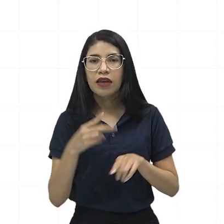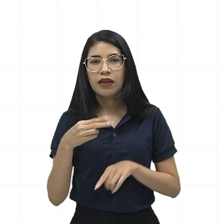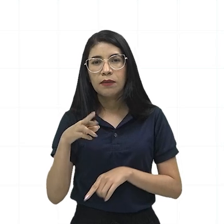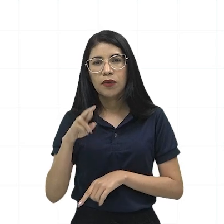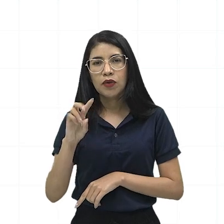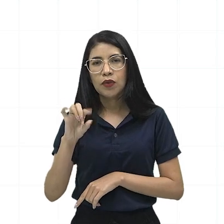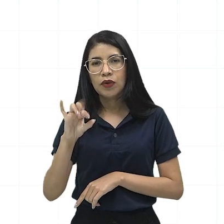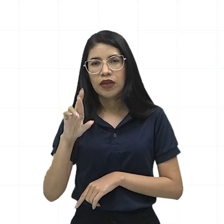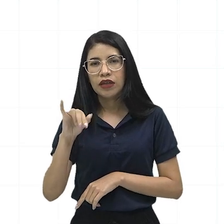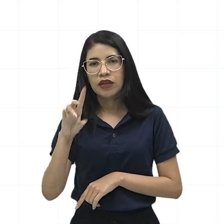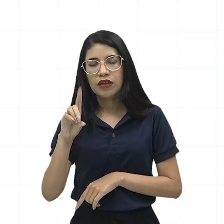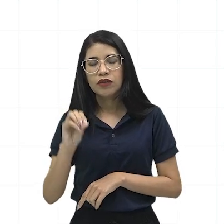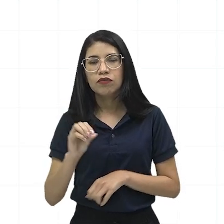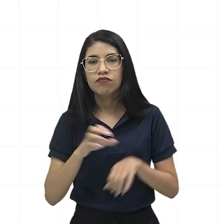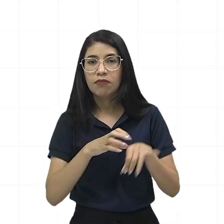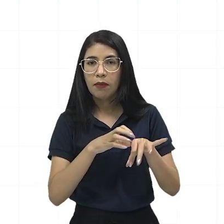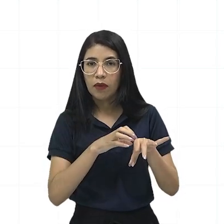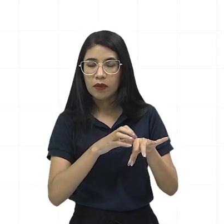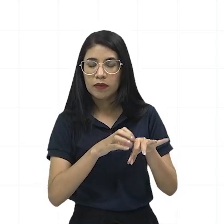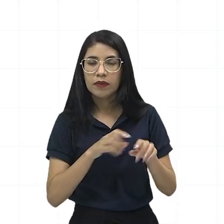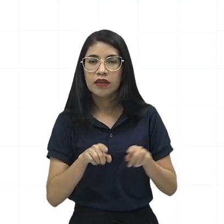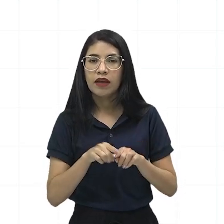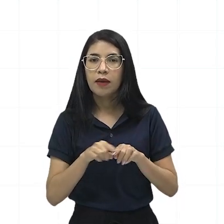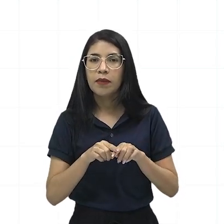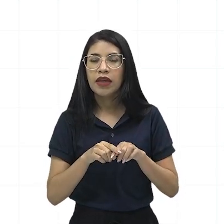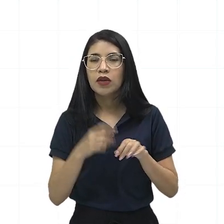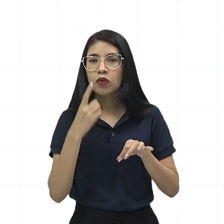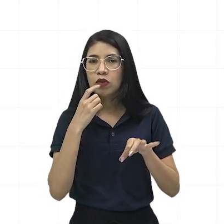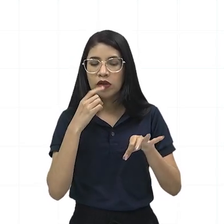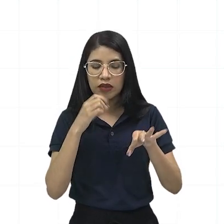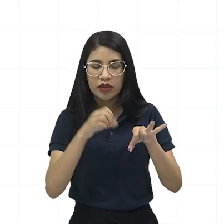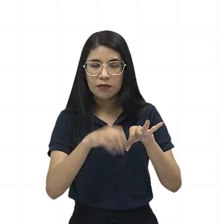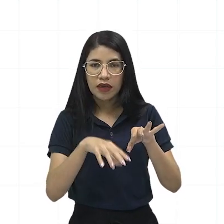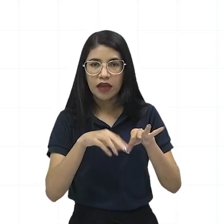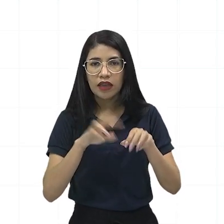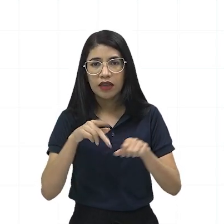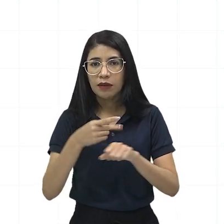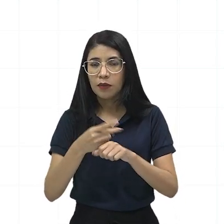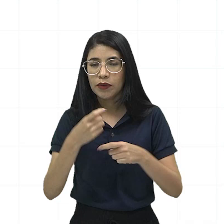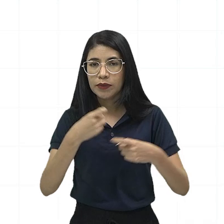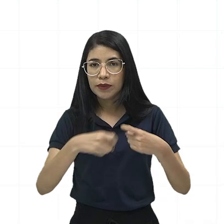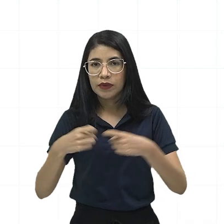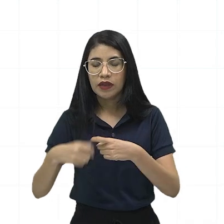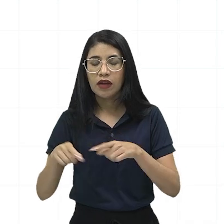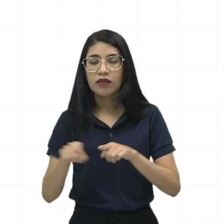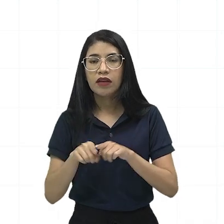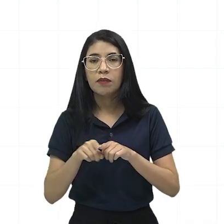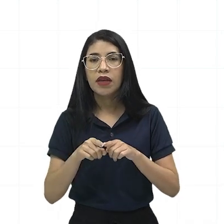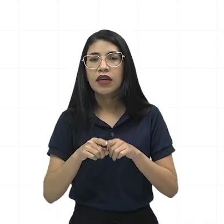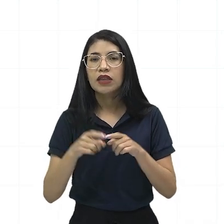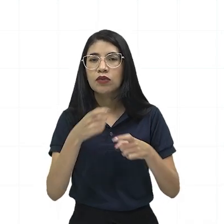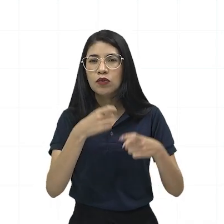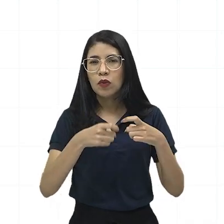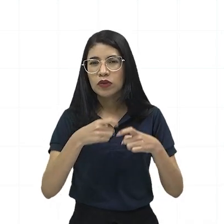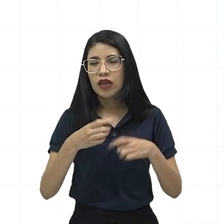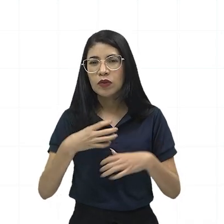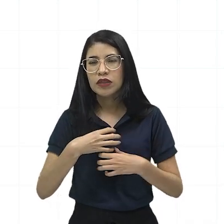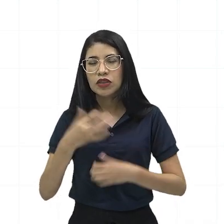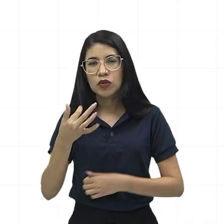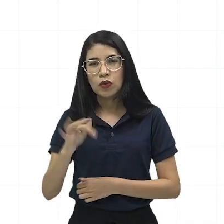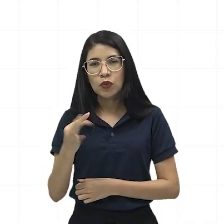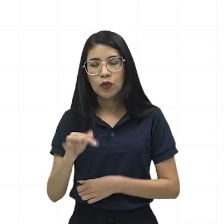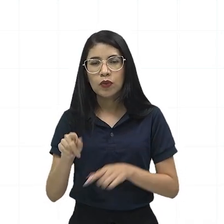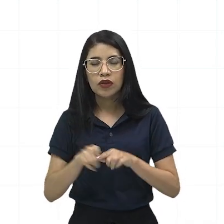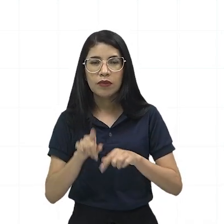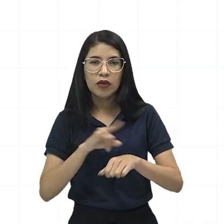aí quer dizer coceira. Sangramento após relação sexual, dor durante a relação sexual e dor